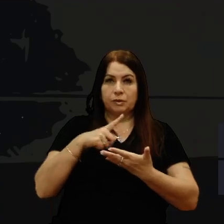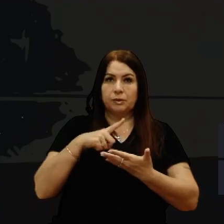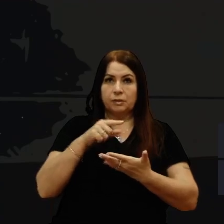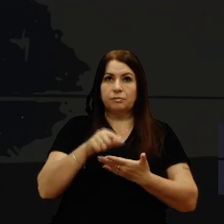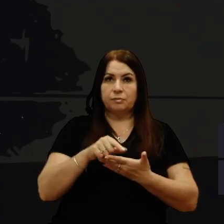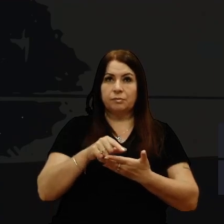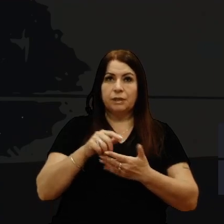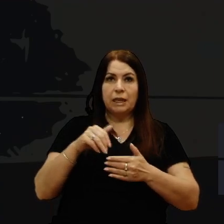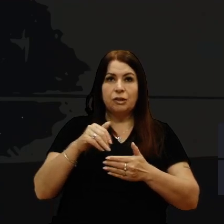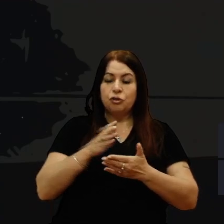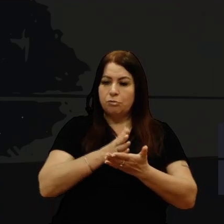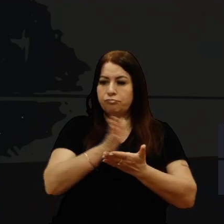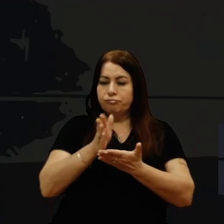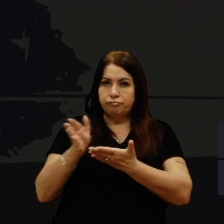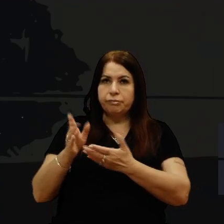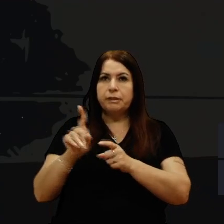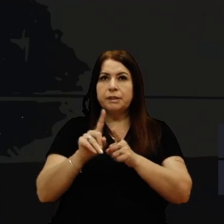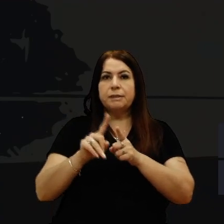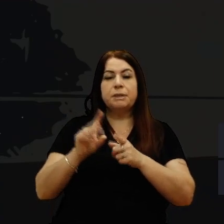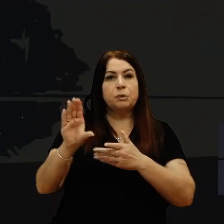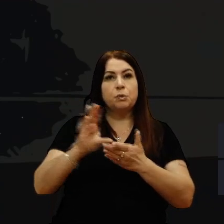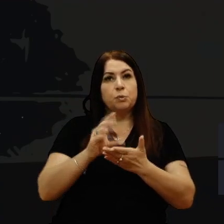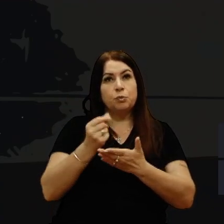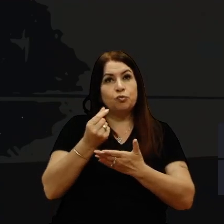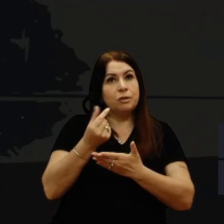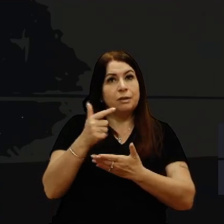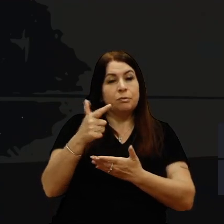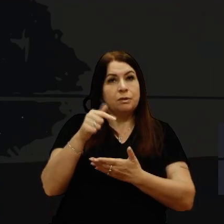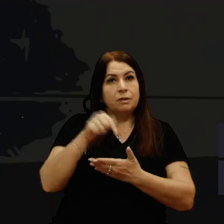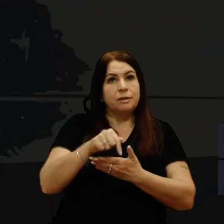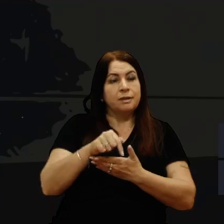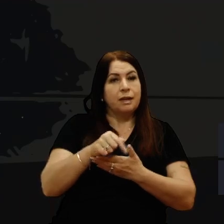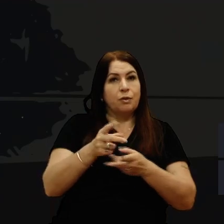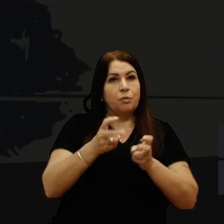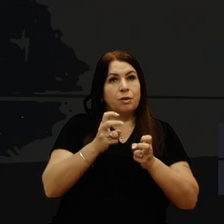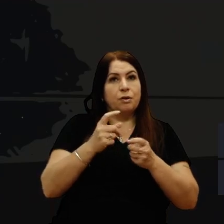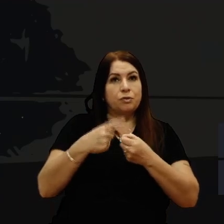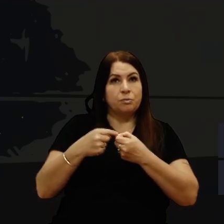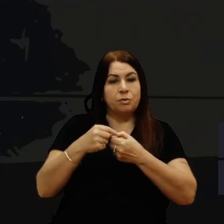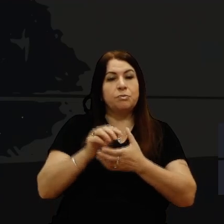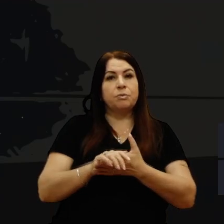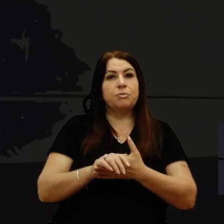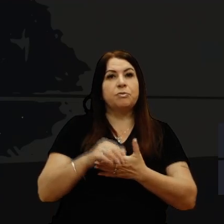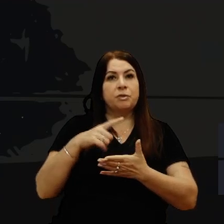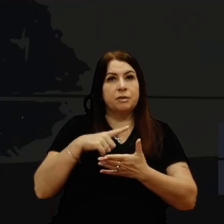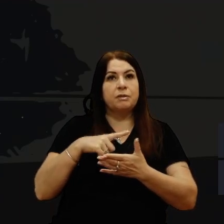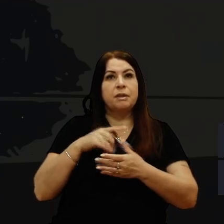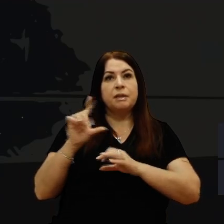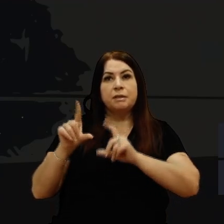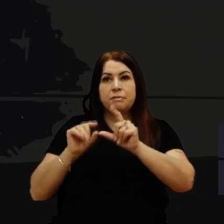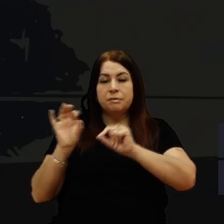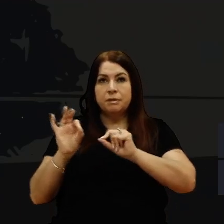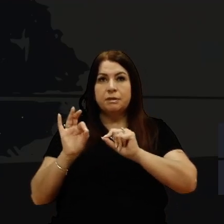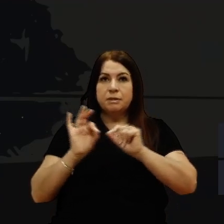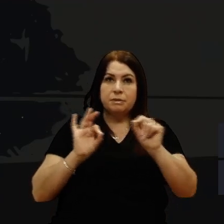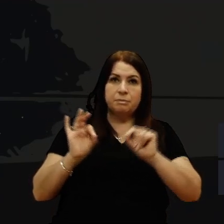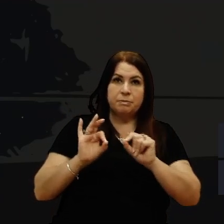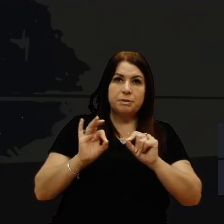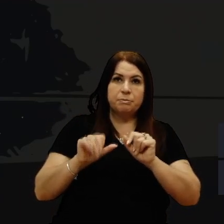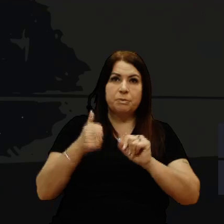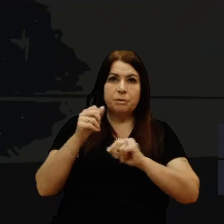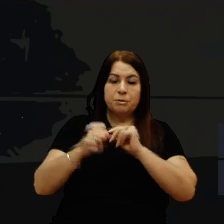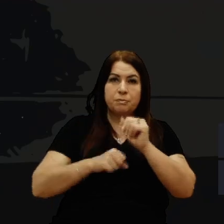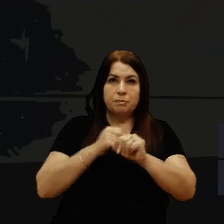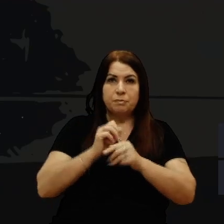estão encaminhados, embora o recurso, o dinheiro não está no caixa ainda do município, mas já está definido, pré-definido desse primeiro